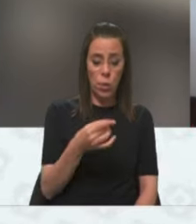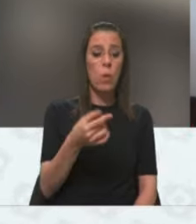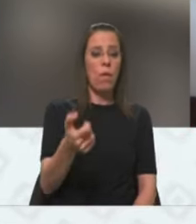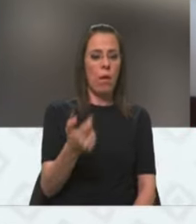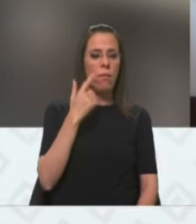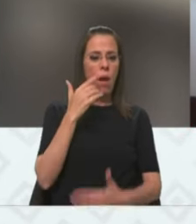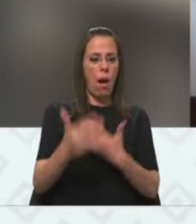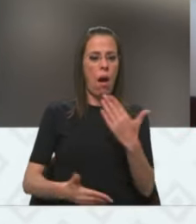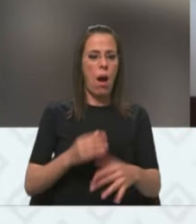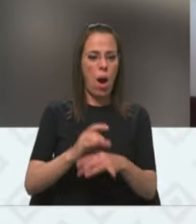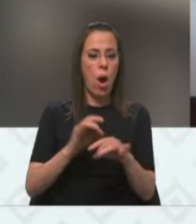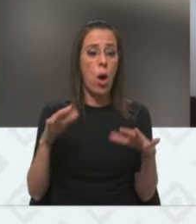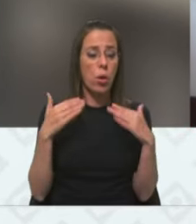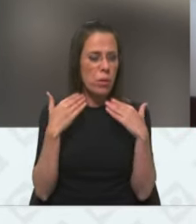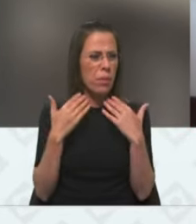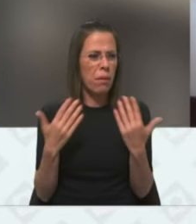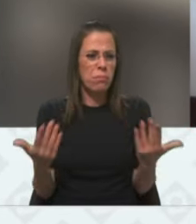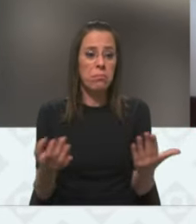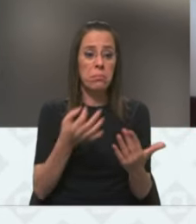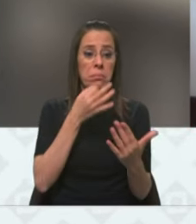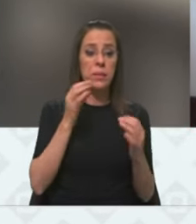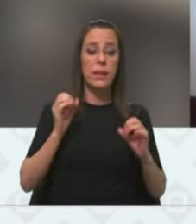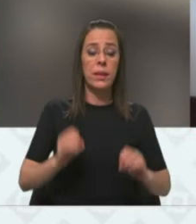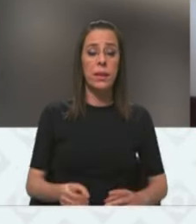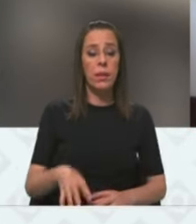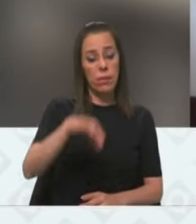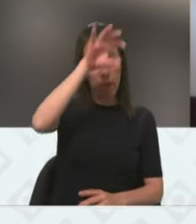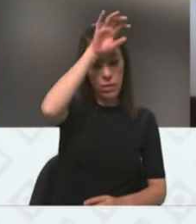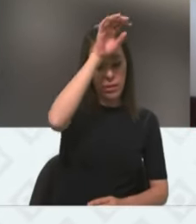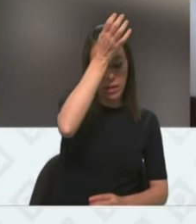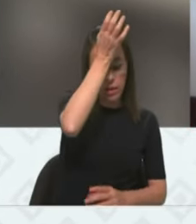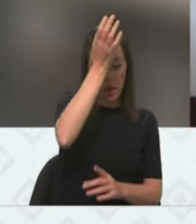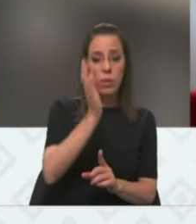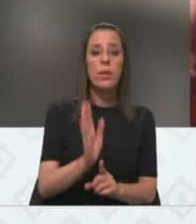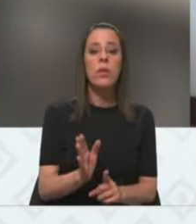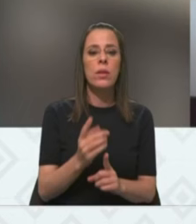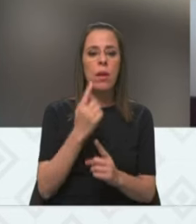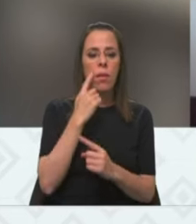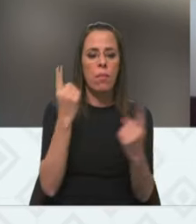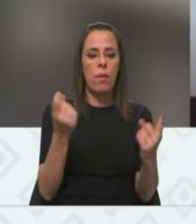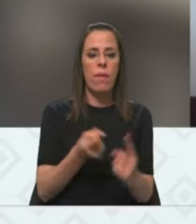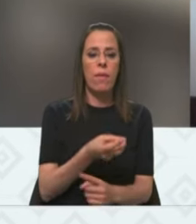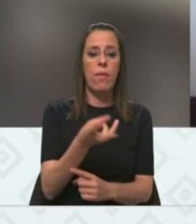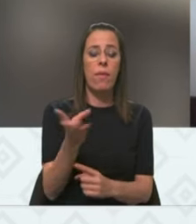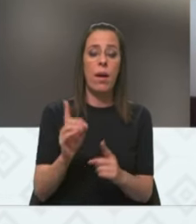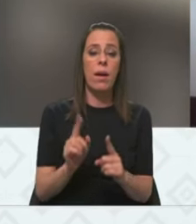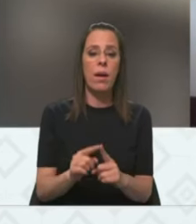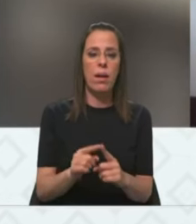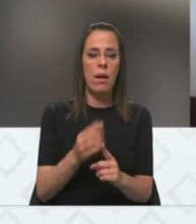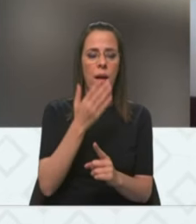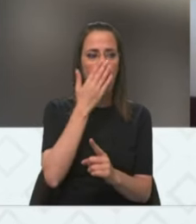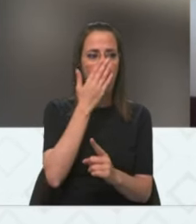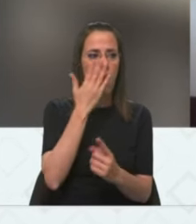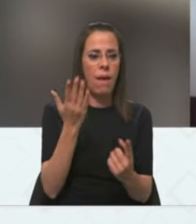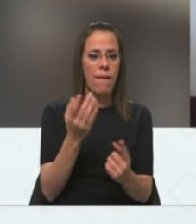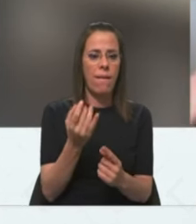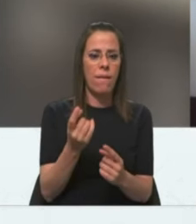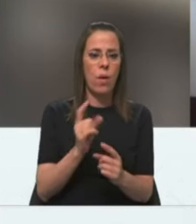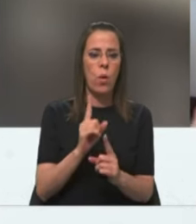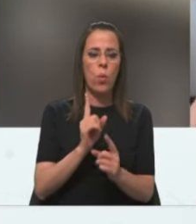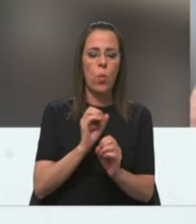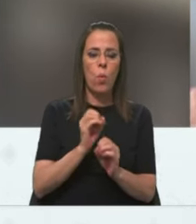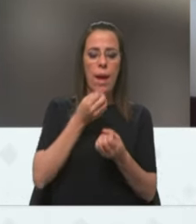que continua no hospital muitas vezes nem se fala mas Zé Castel branco já já nos mostrou várias vezes tem uma uma alegada falta de